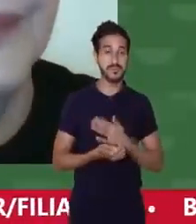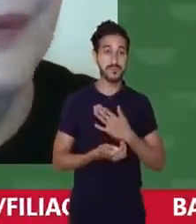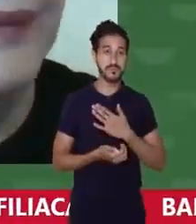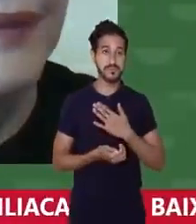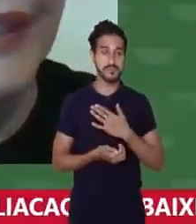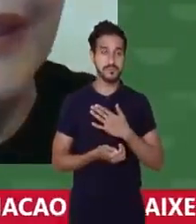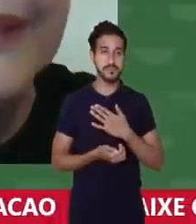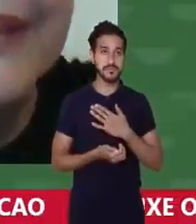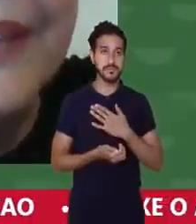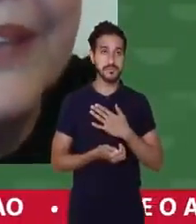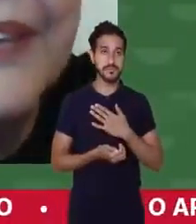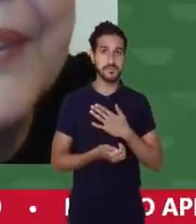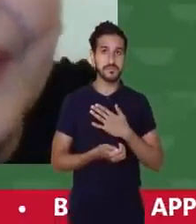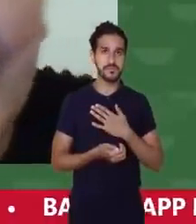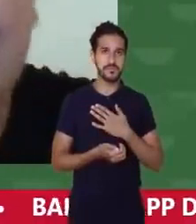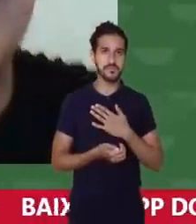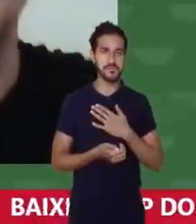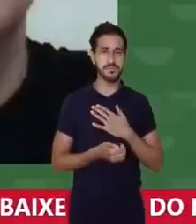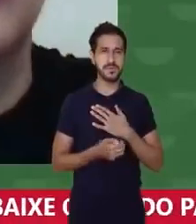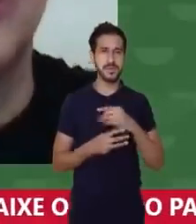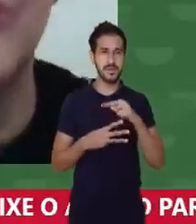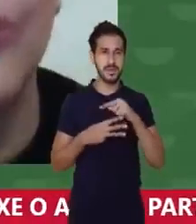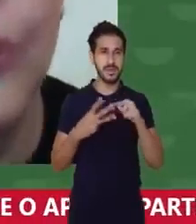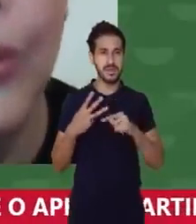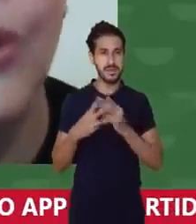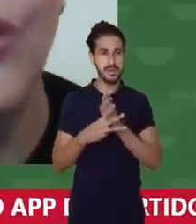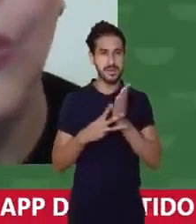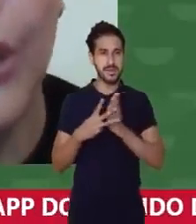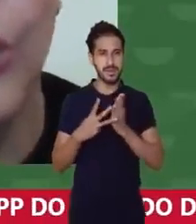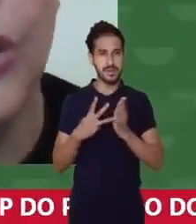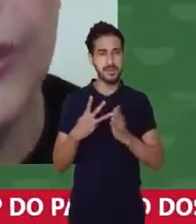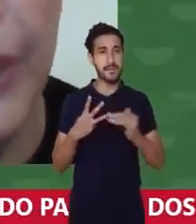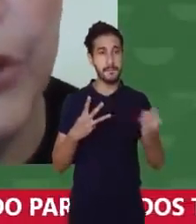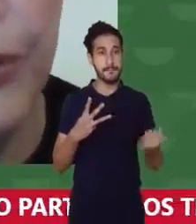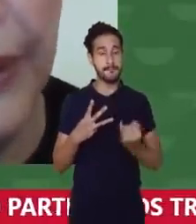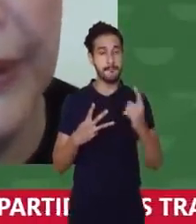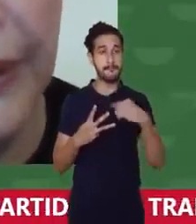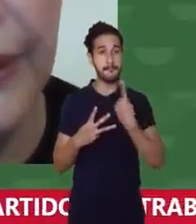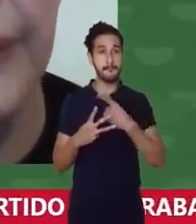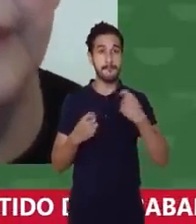mim, esses três eixos são o que